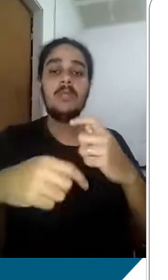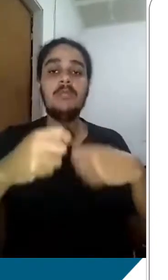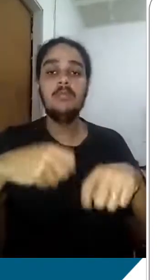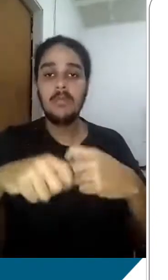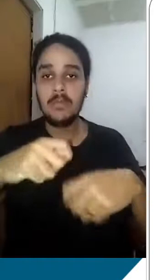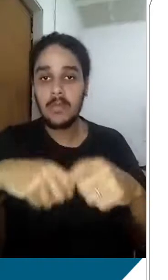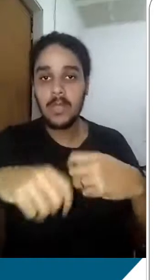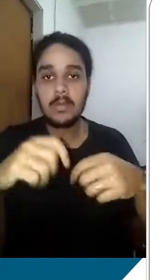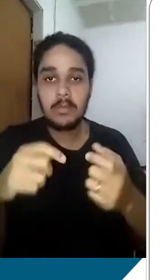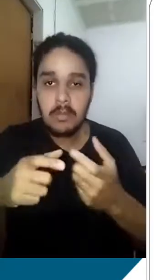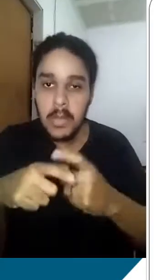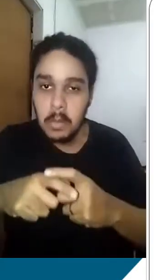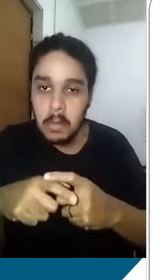pequenos